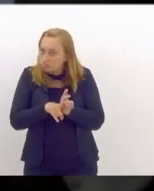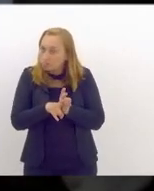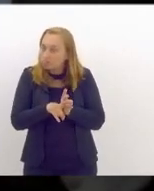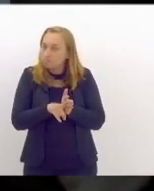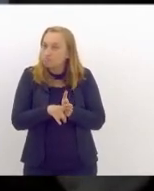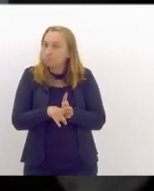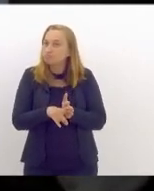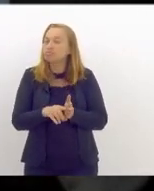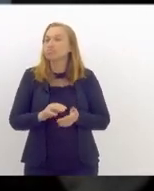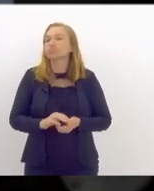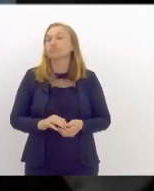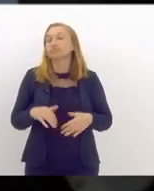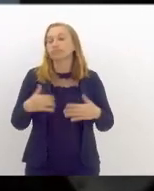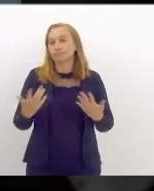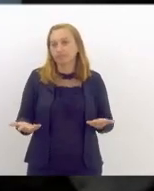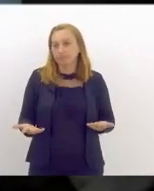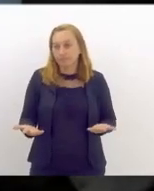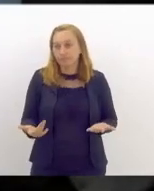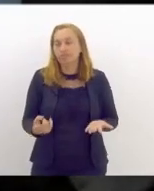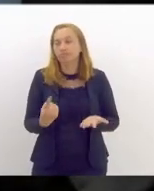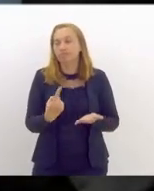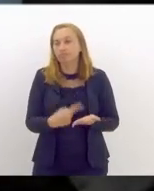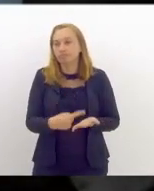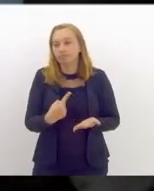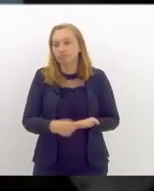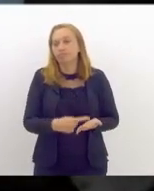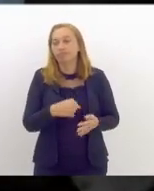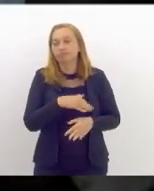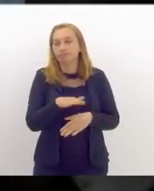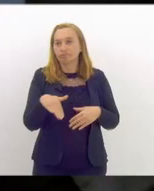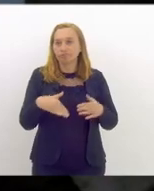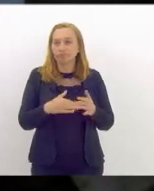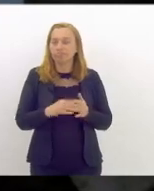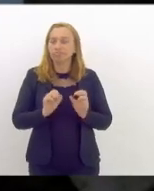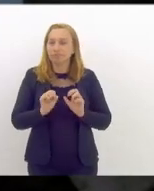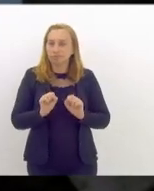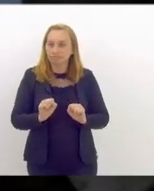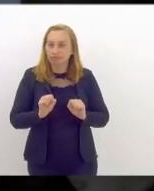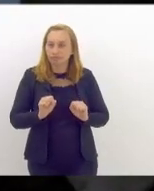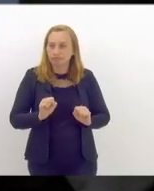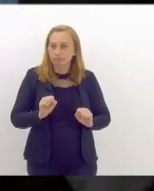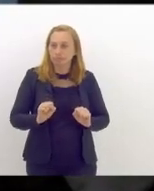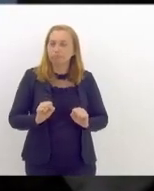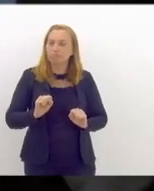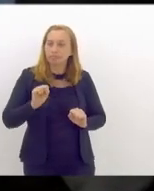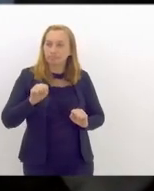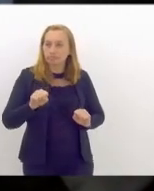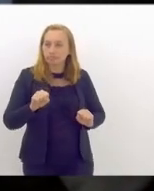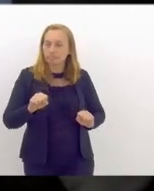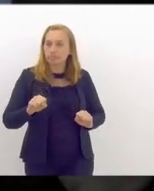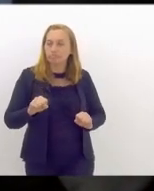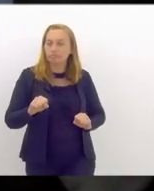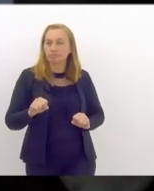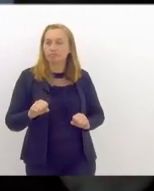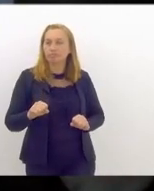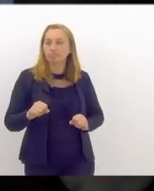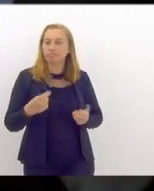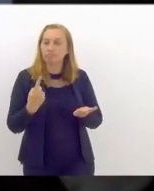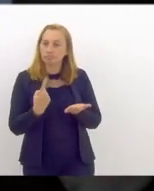desta forma se for de como um acordo para que se possa se for assim acordado